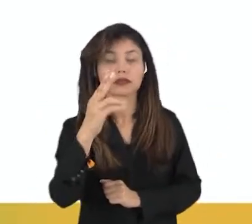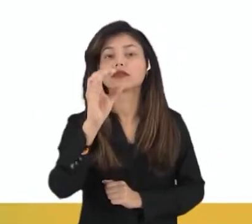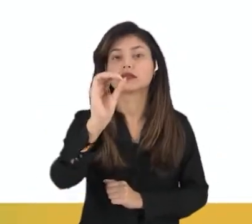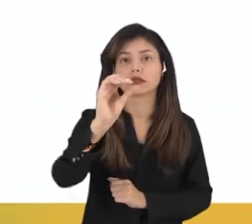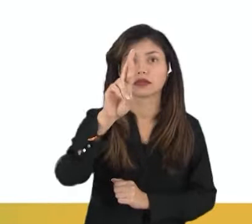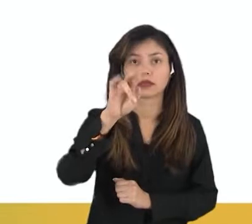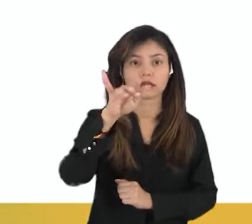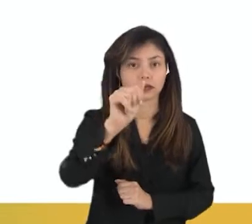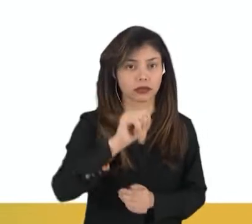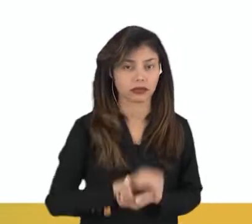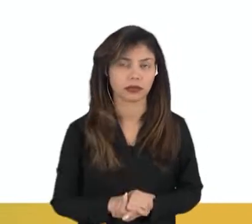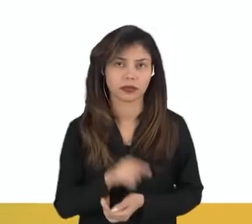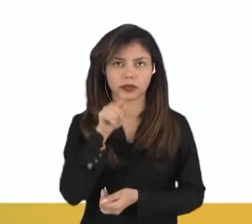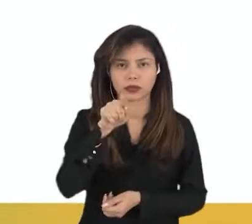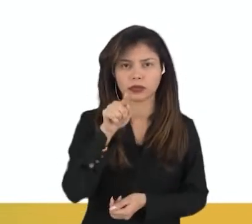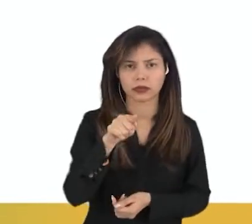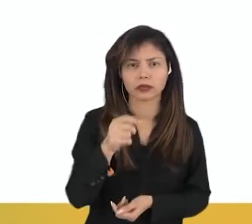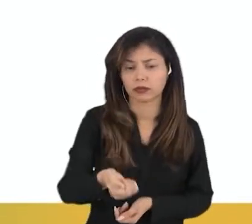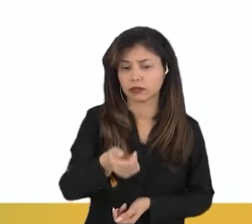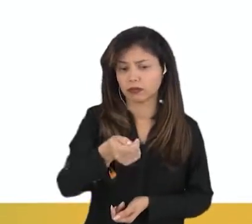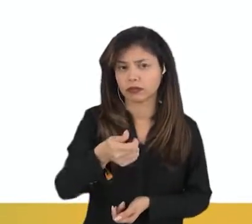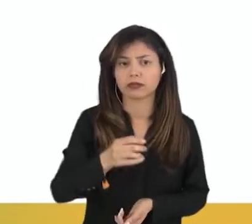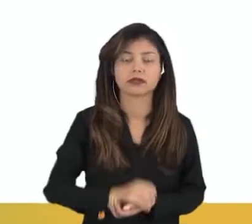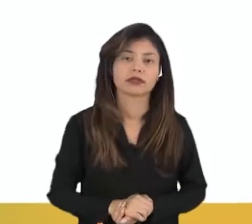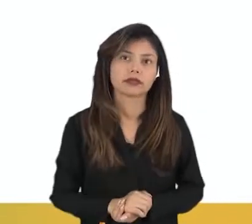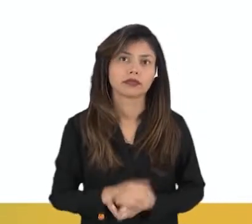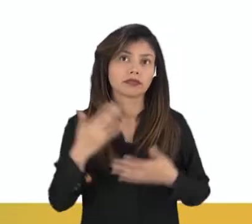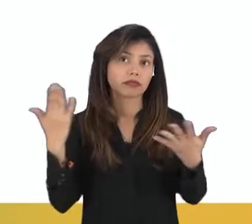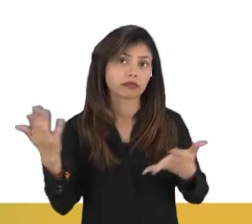essa moeda. Então,